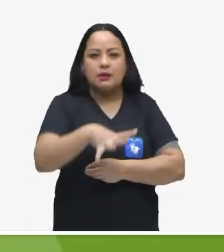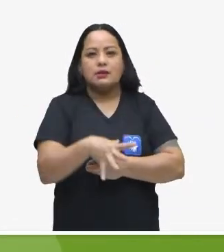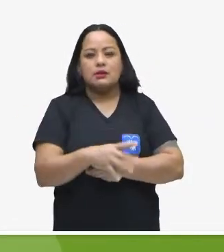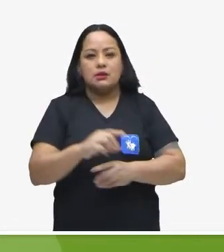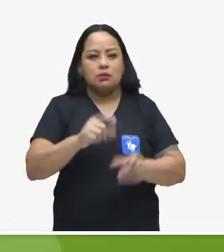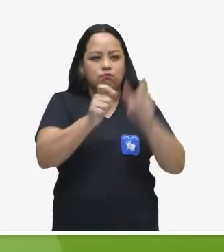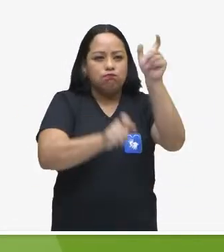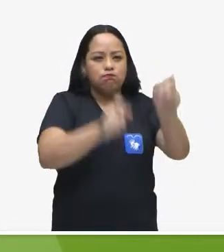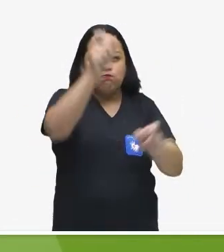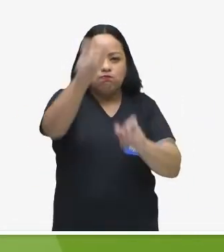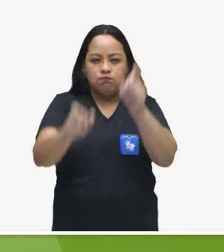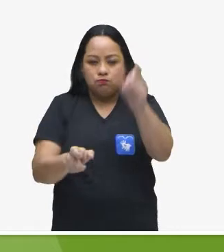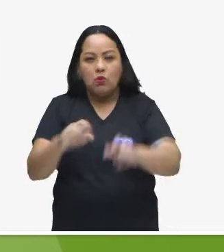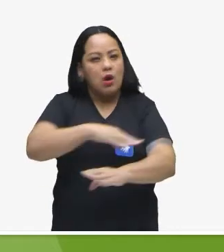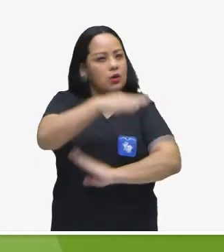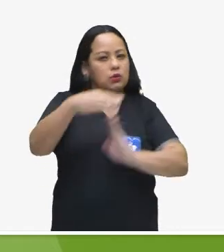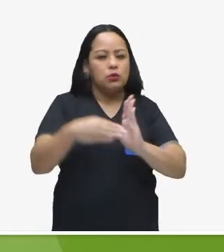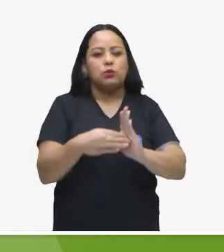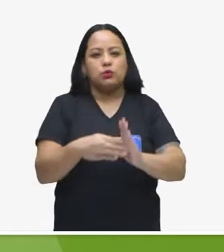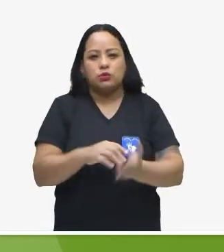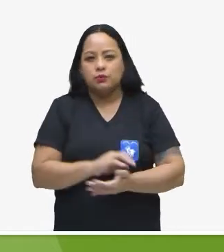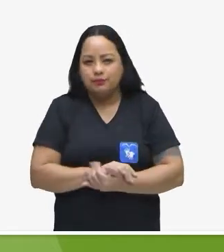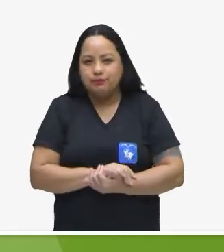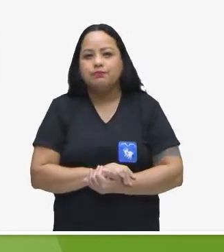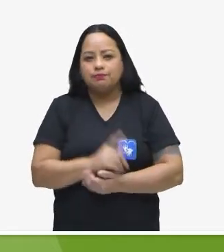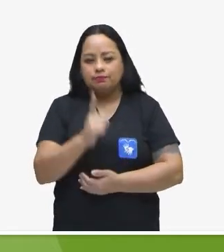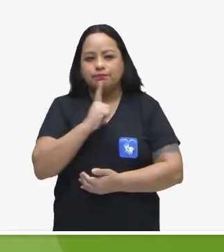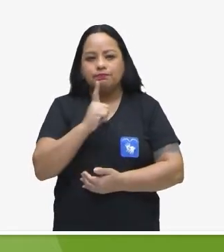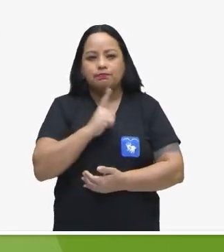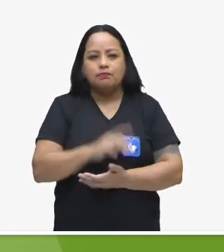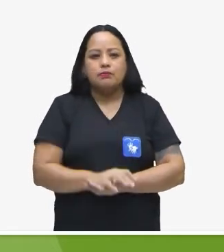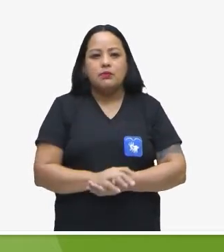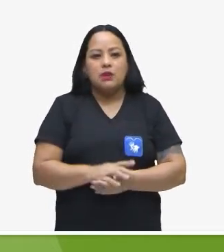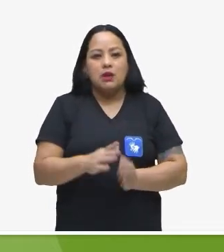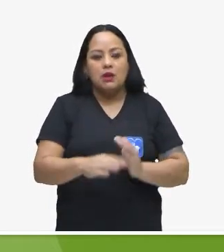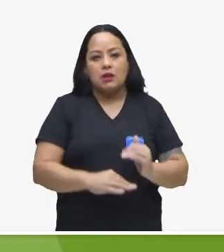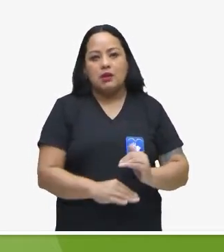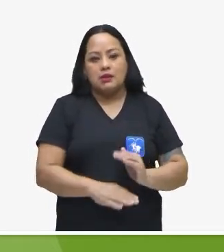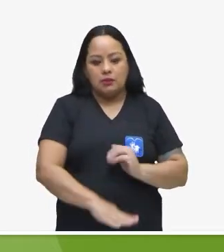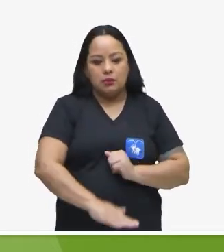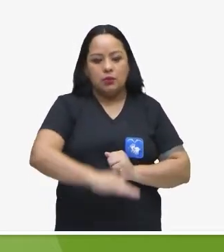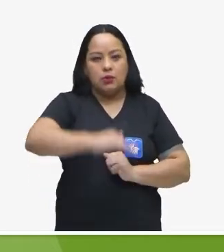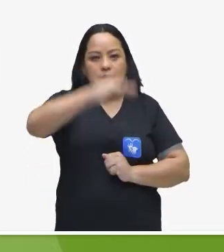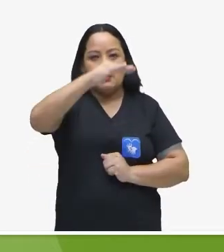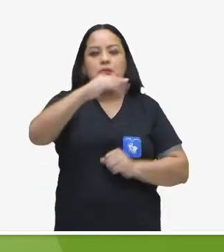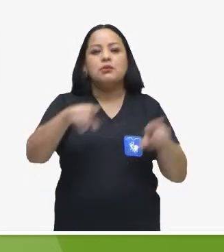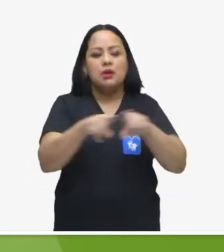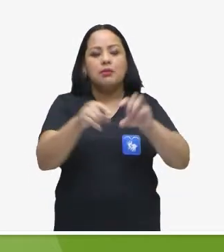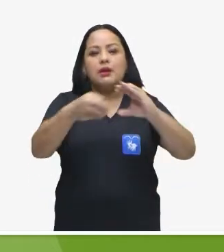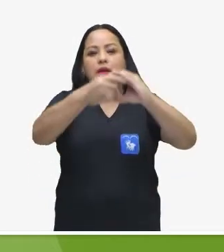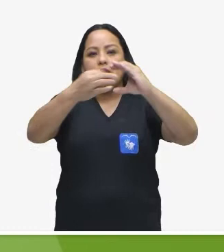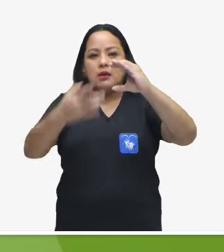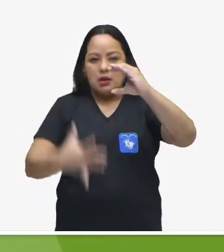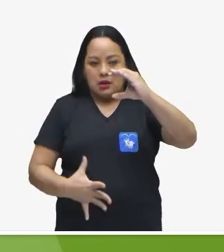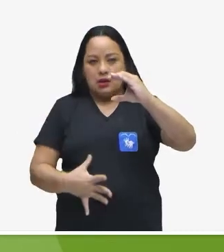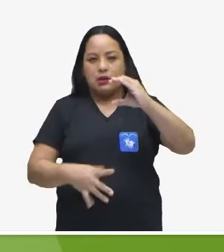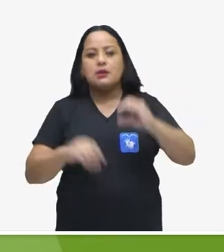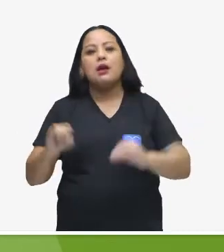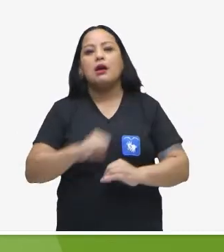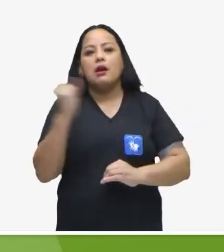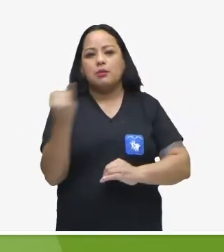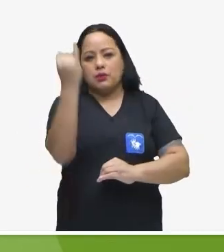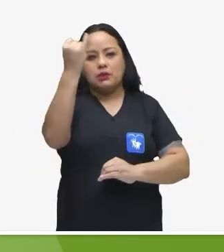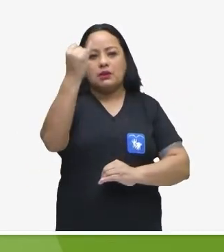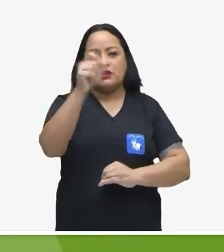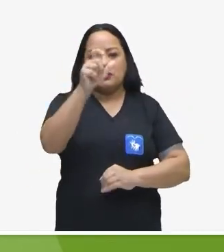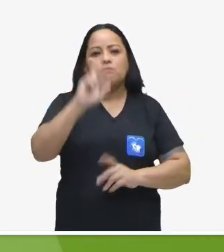essa reatividade ao ambiente, ok? O crescimento também é uma característica primordial dos seres